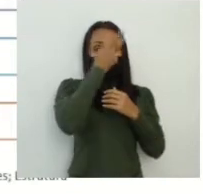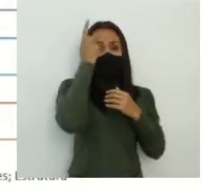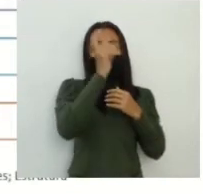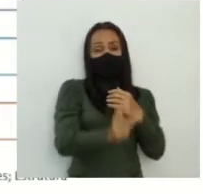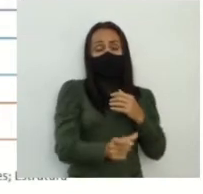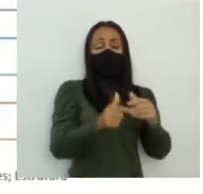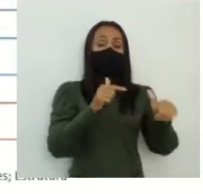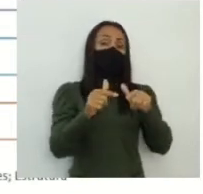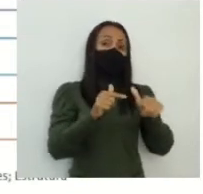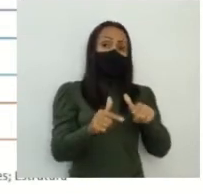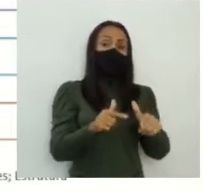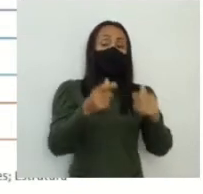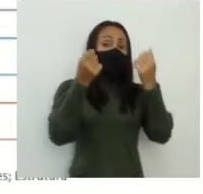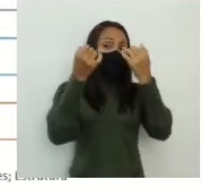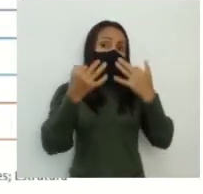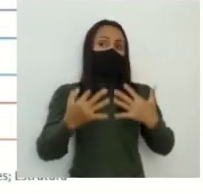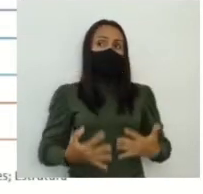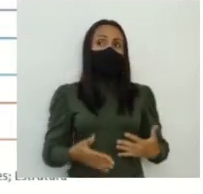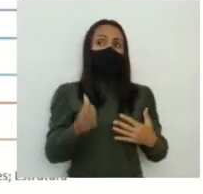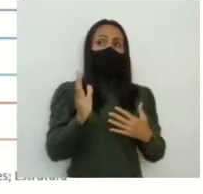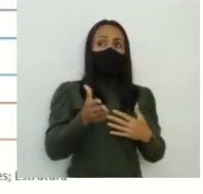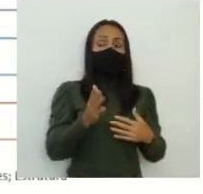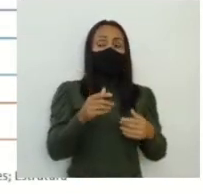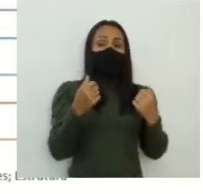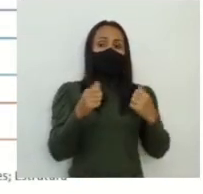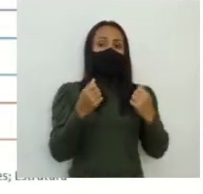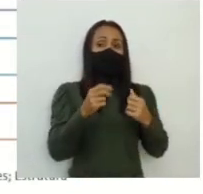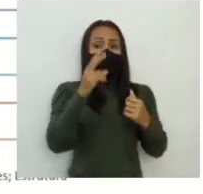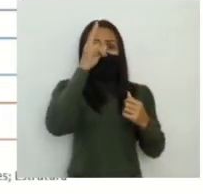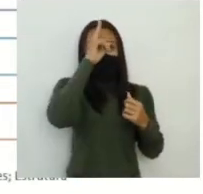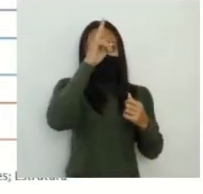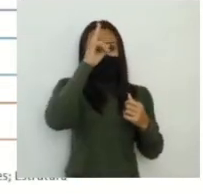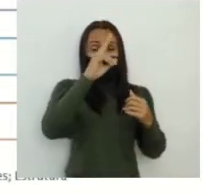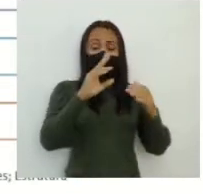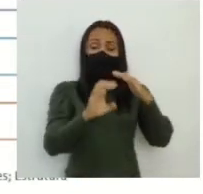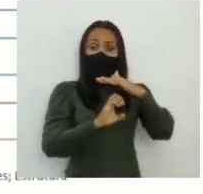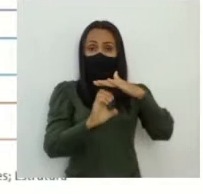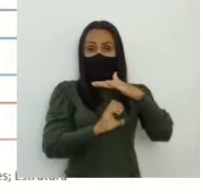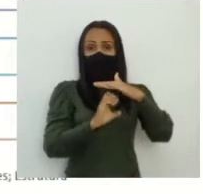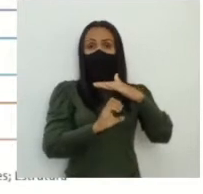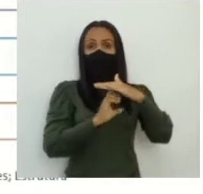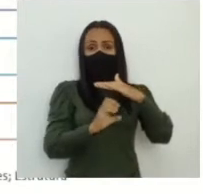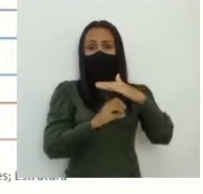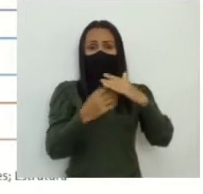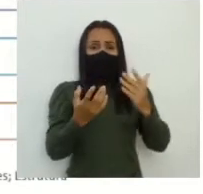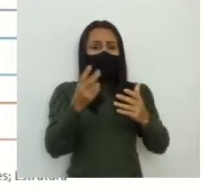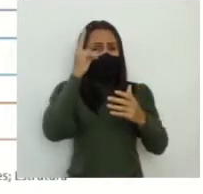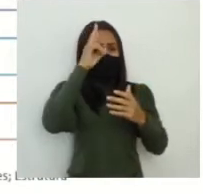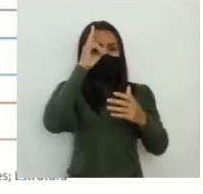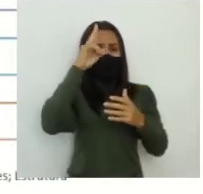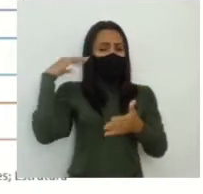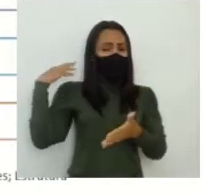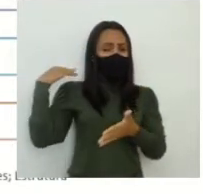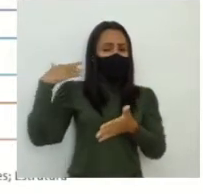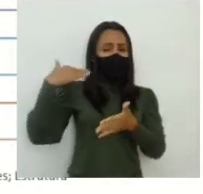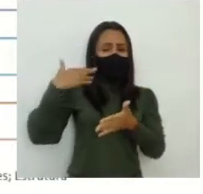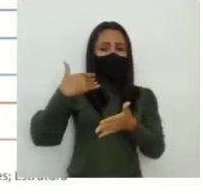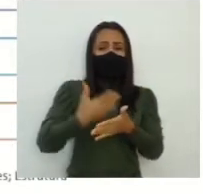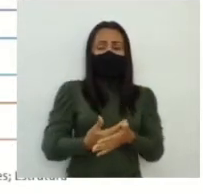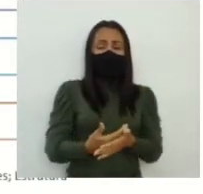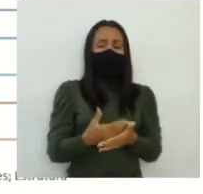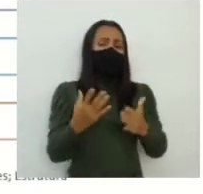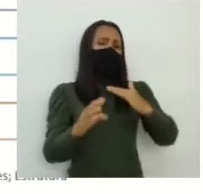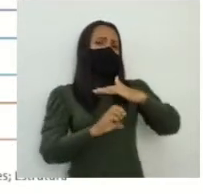é aquilo que eu falei anteriormente, a gente tem que ver o histórico daquela empresa, toda a história, né? O que é que aquela empresa ela produz, quando